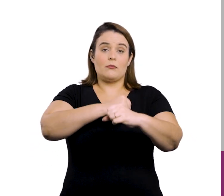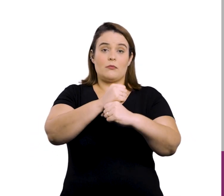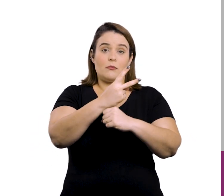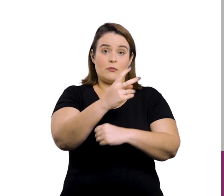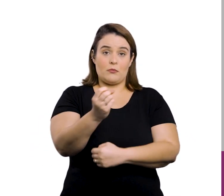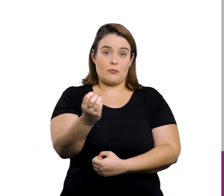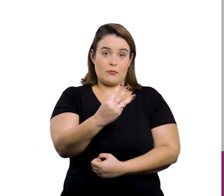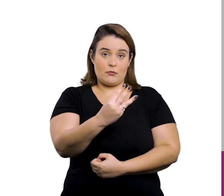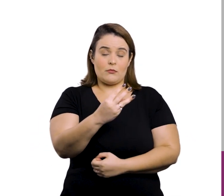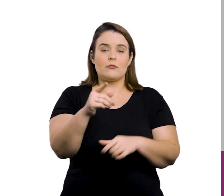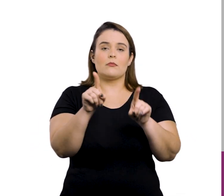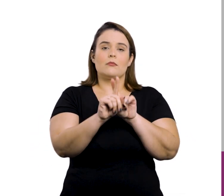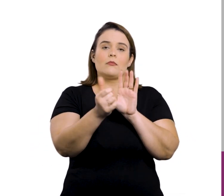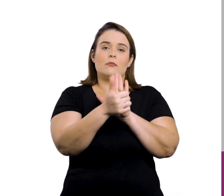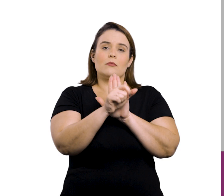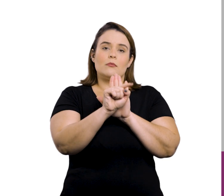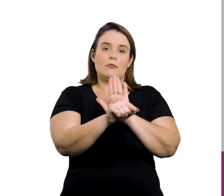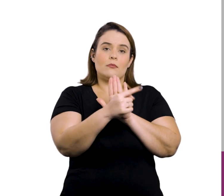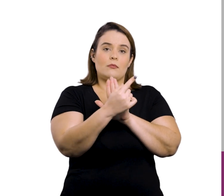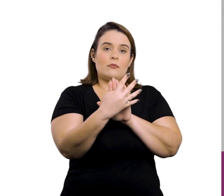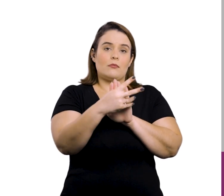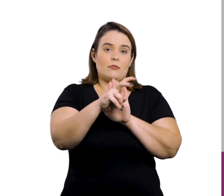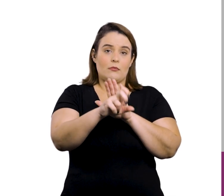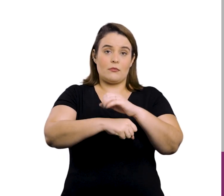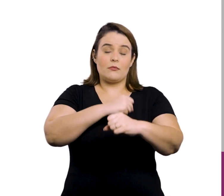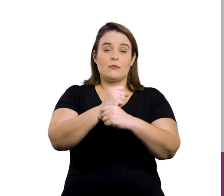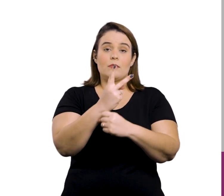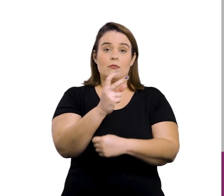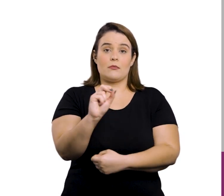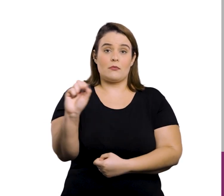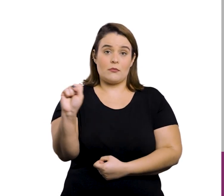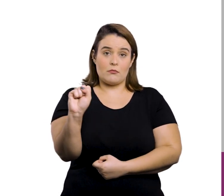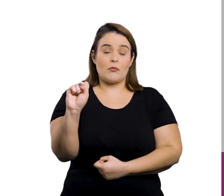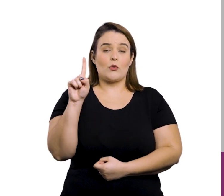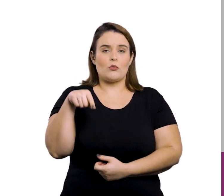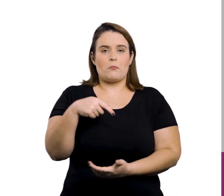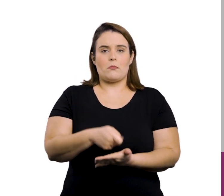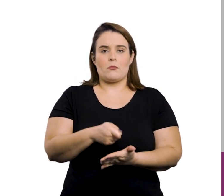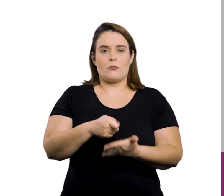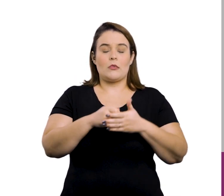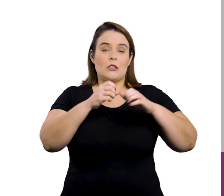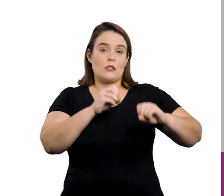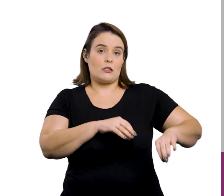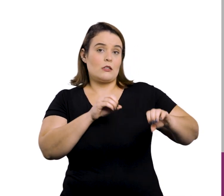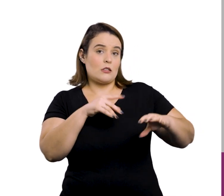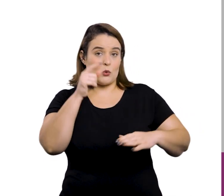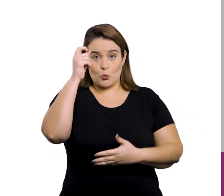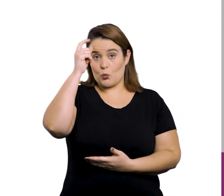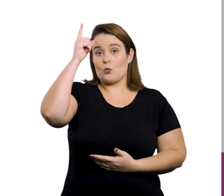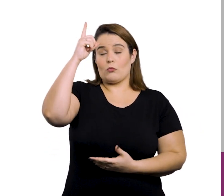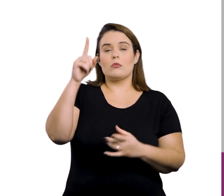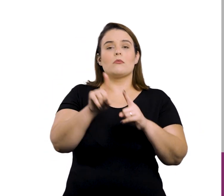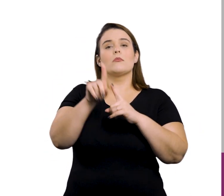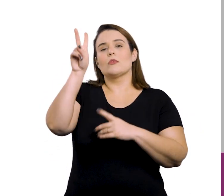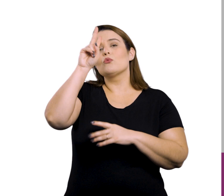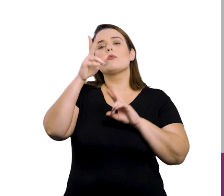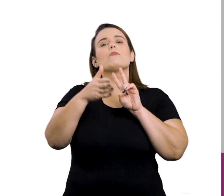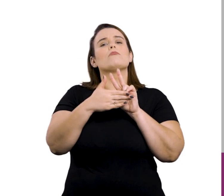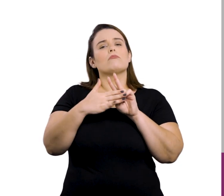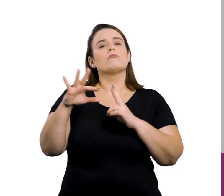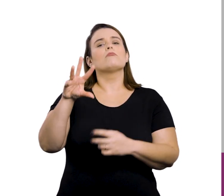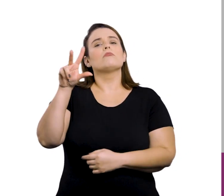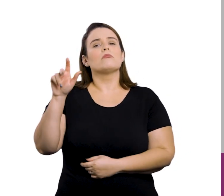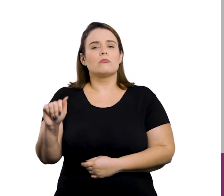de 2003 e 11.645 de 2008, que tornam obrigatório o ensino de cultura e